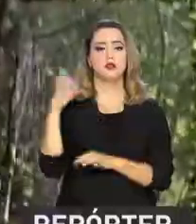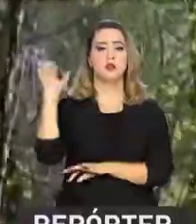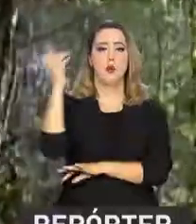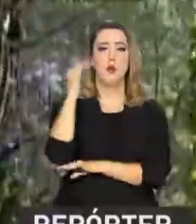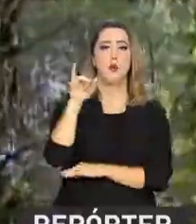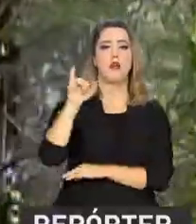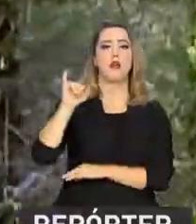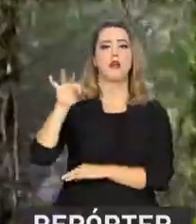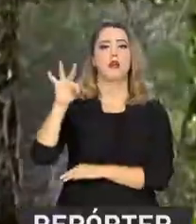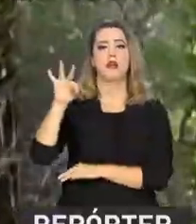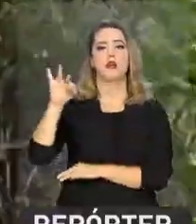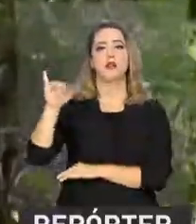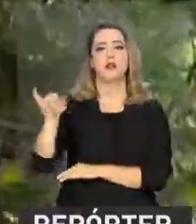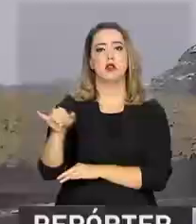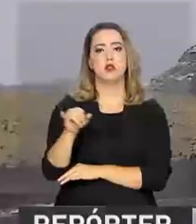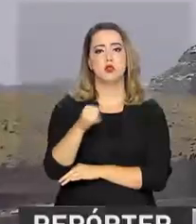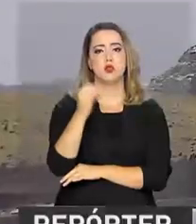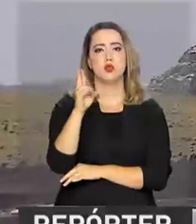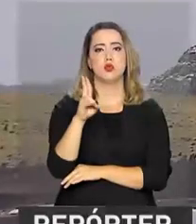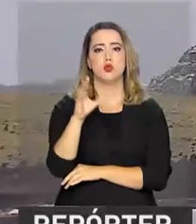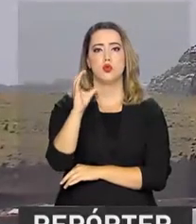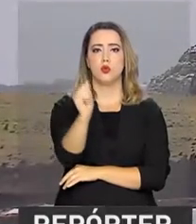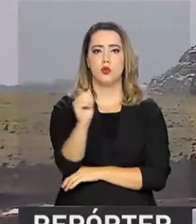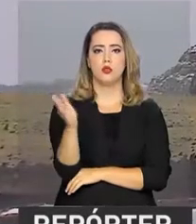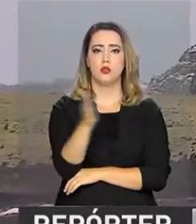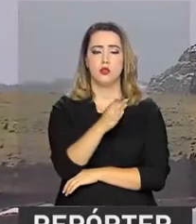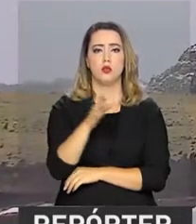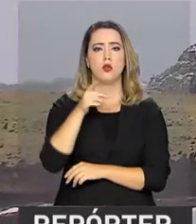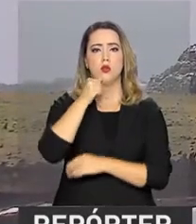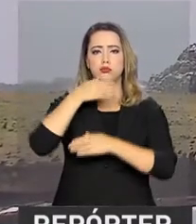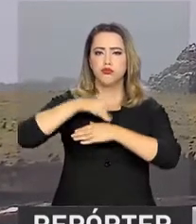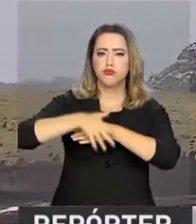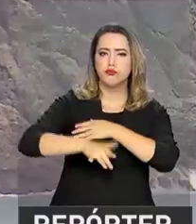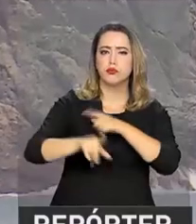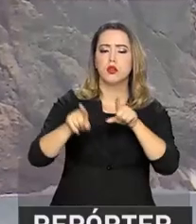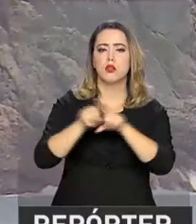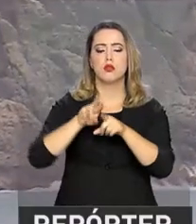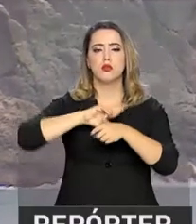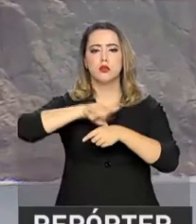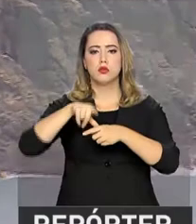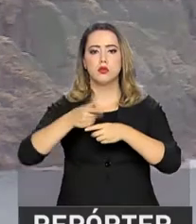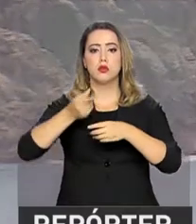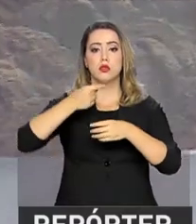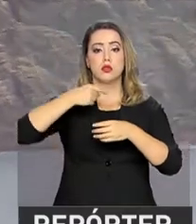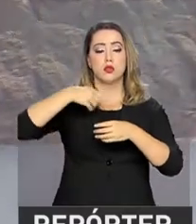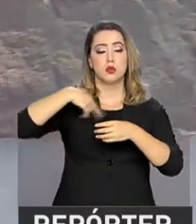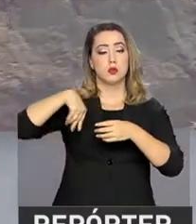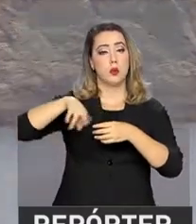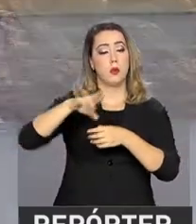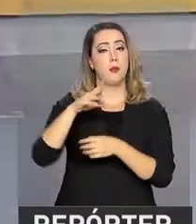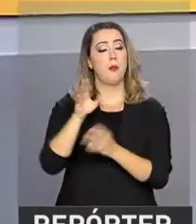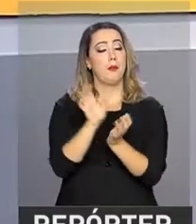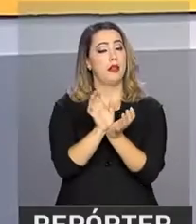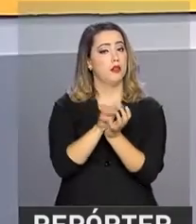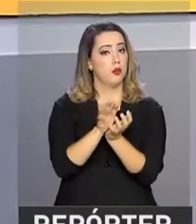da tijuca no rio de janeiro foz do iguaçu paraná e fernando de noronha em pernambuco